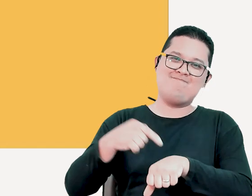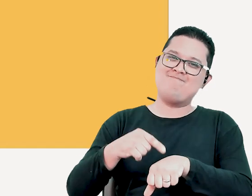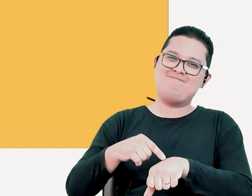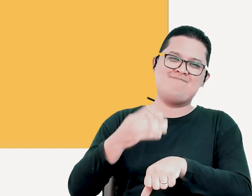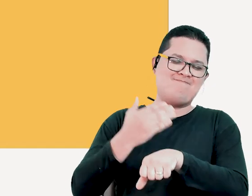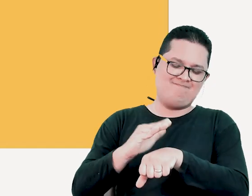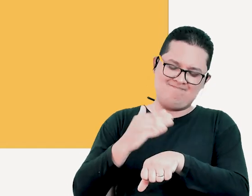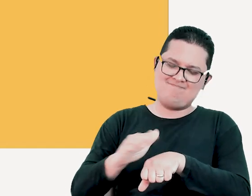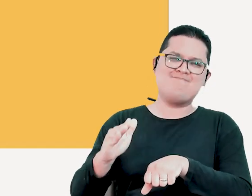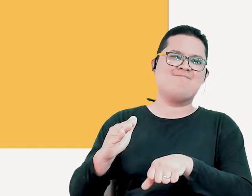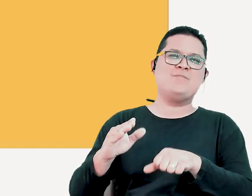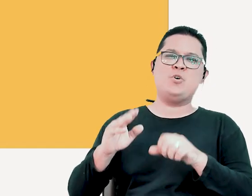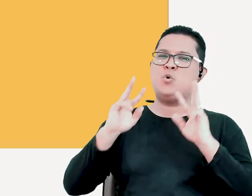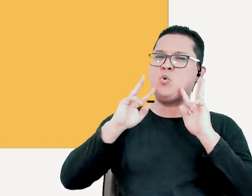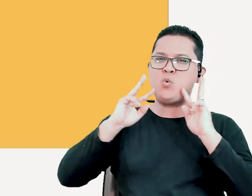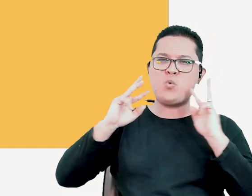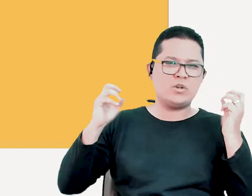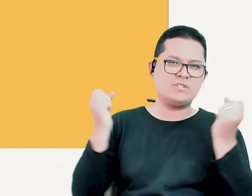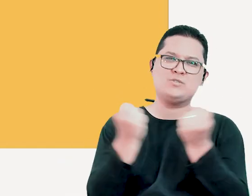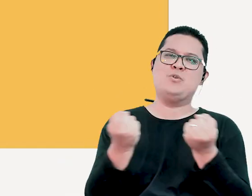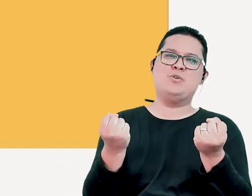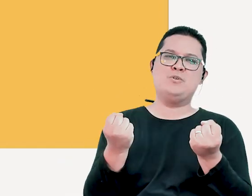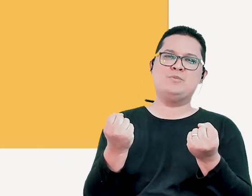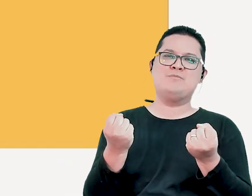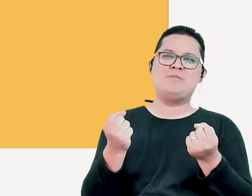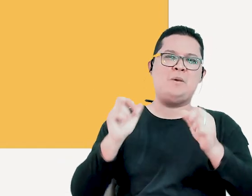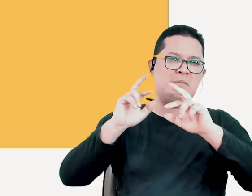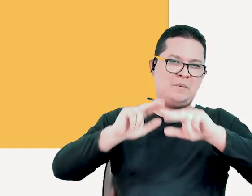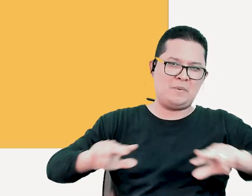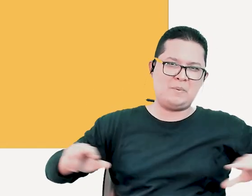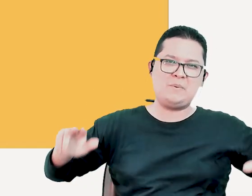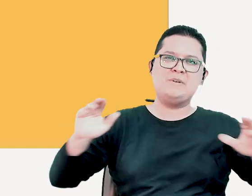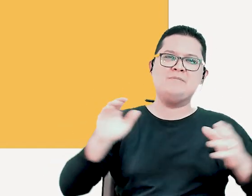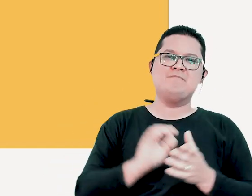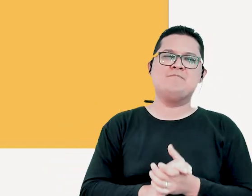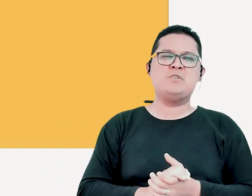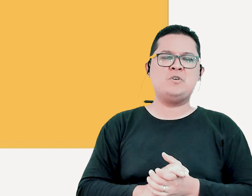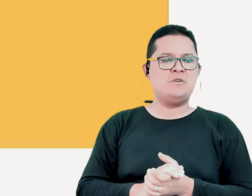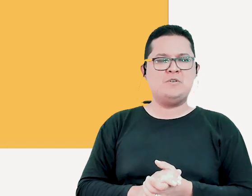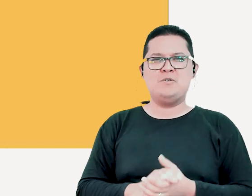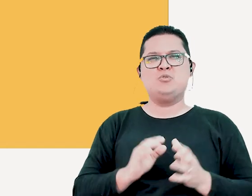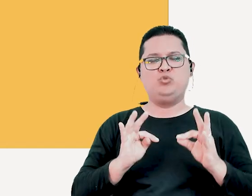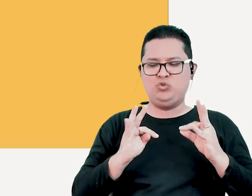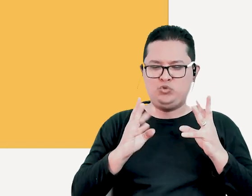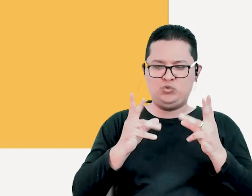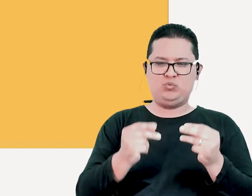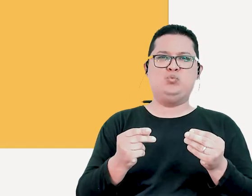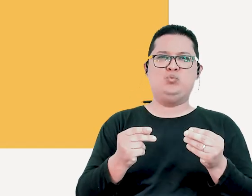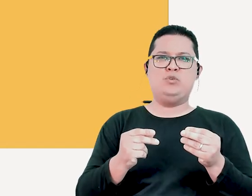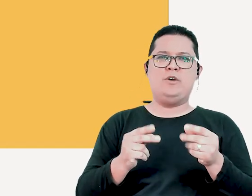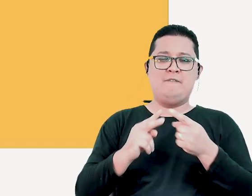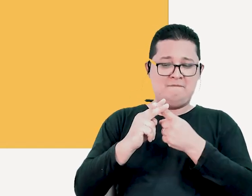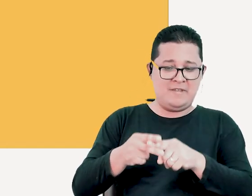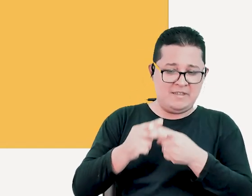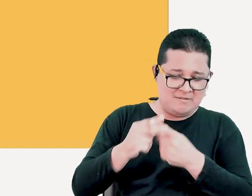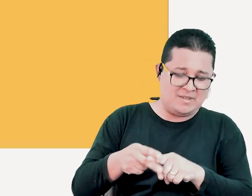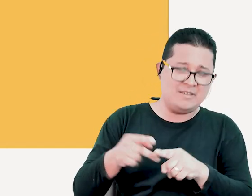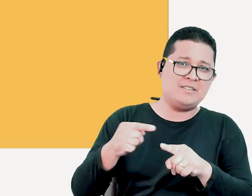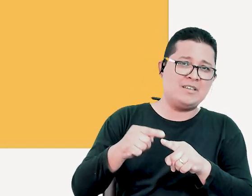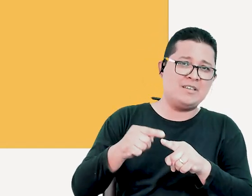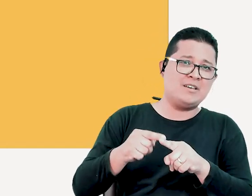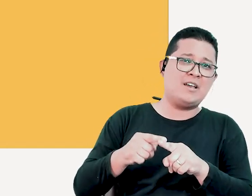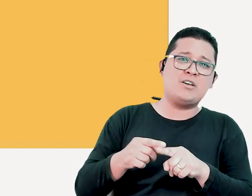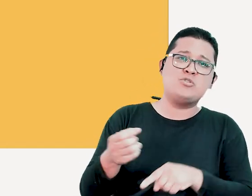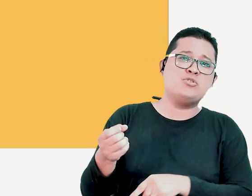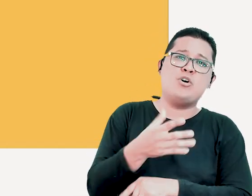toda essa parte de você estabelecer essas ferramentas, mas como que as pessoas vão usar, né? Então, por isso que os treinamentos,